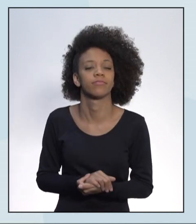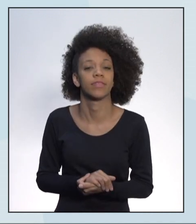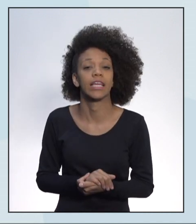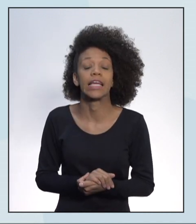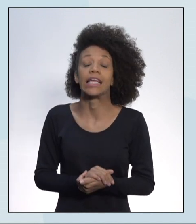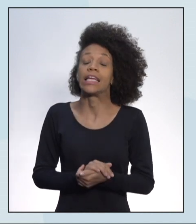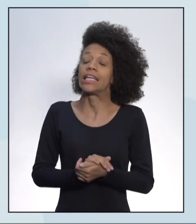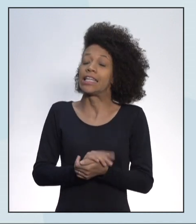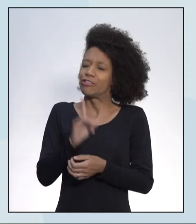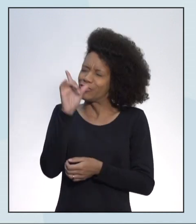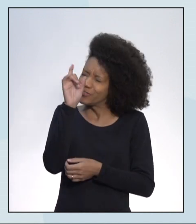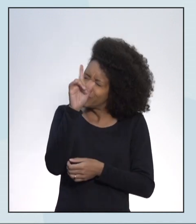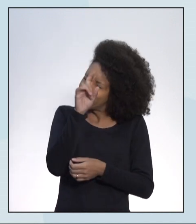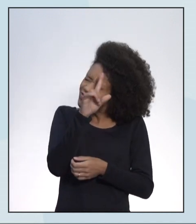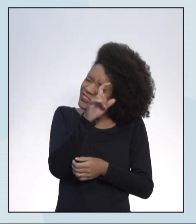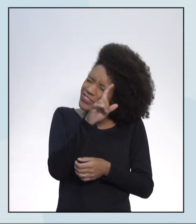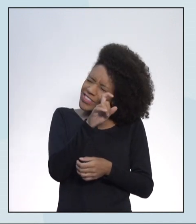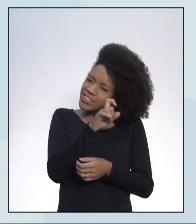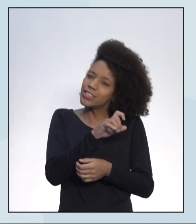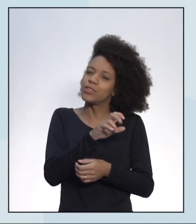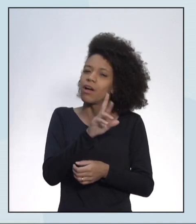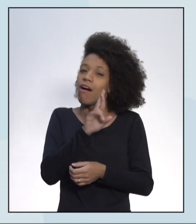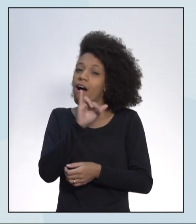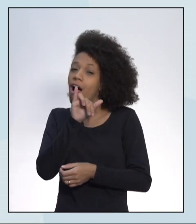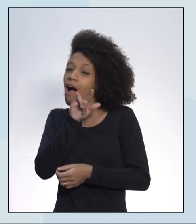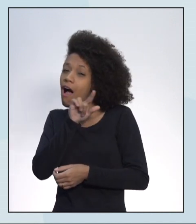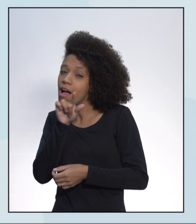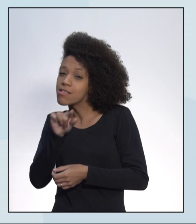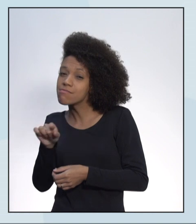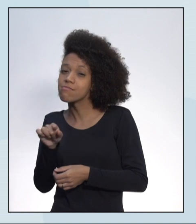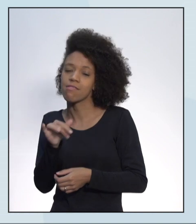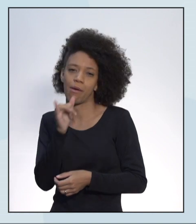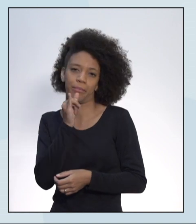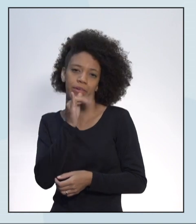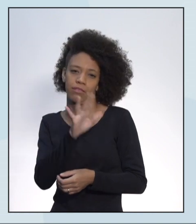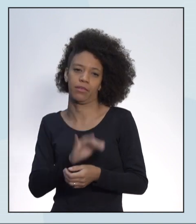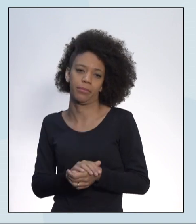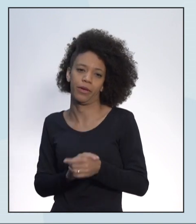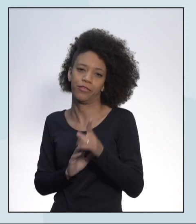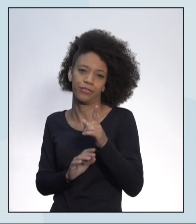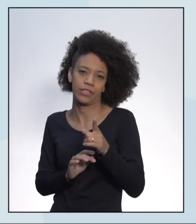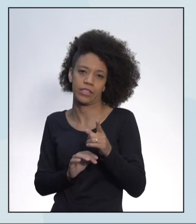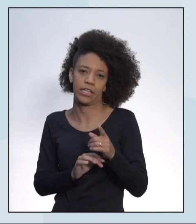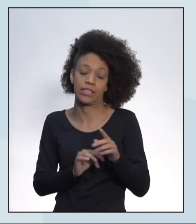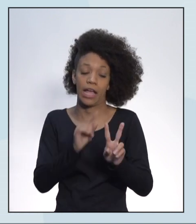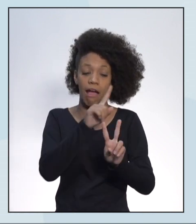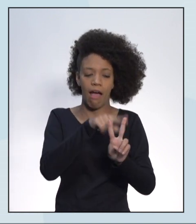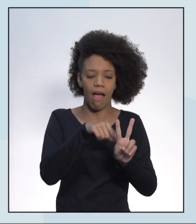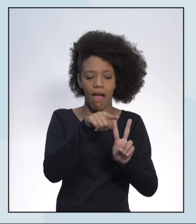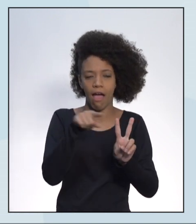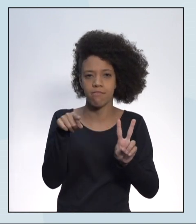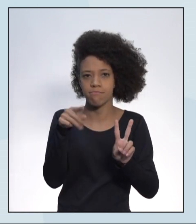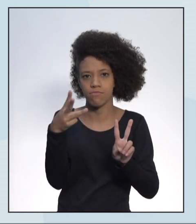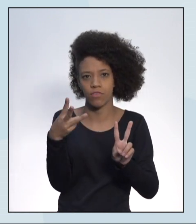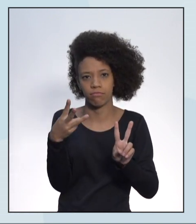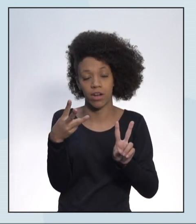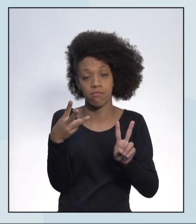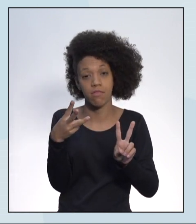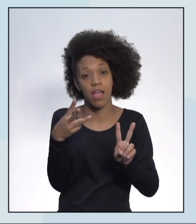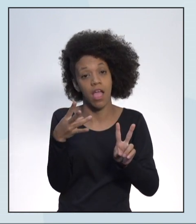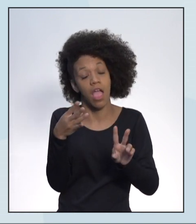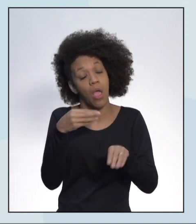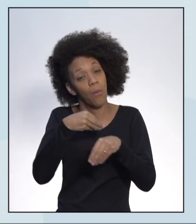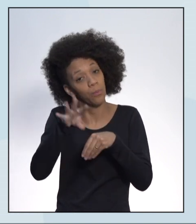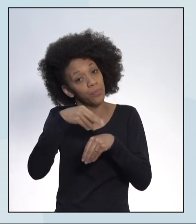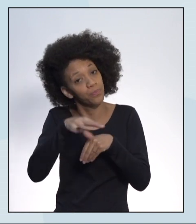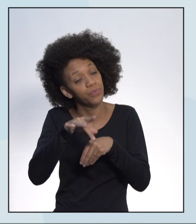é difícil escrever a raiz aí na tela, né? Por exemplo, se você quiser escrever raiz de 3, eu aconselho você a escrever por